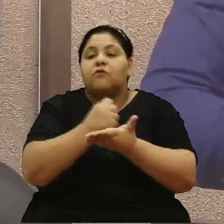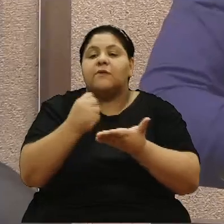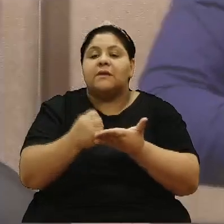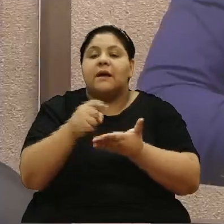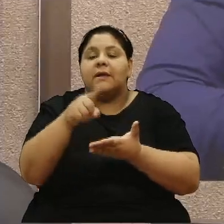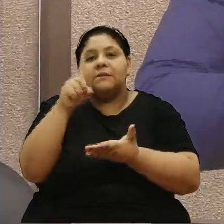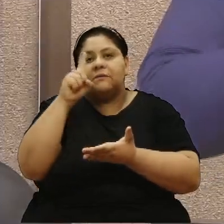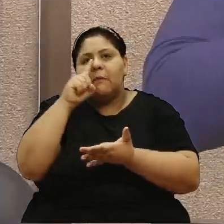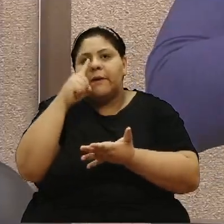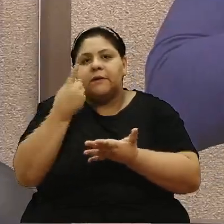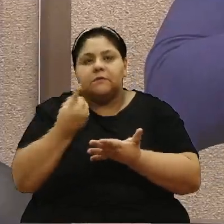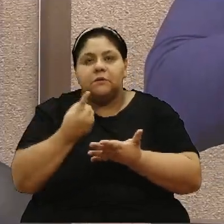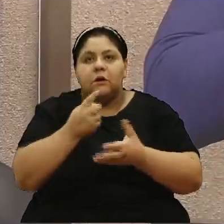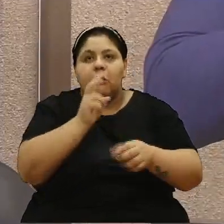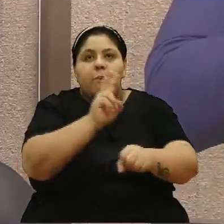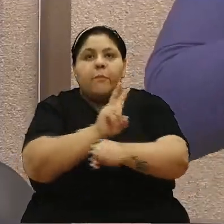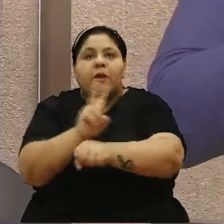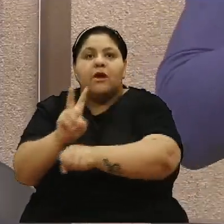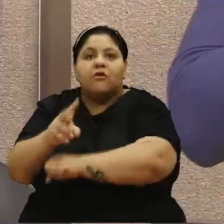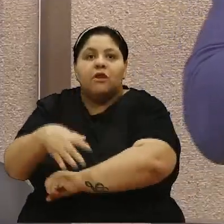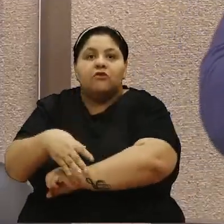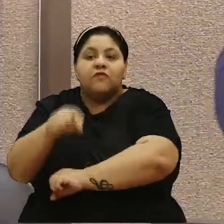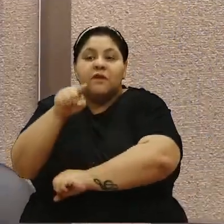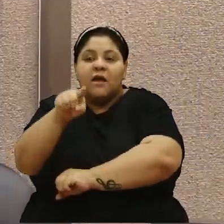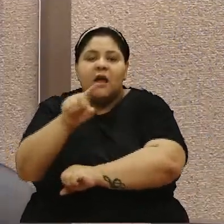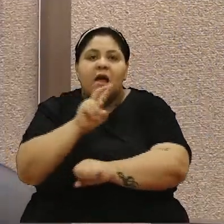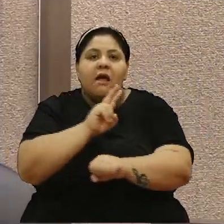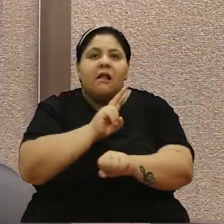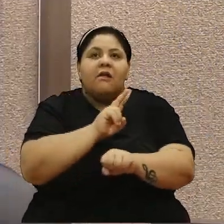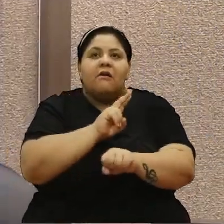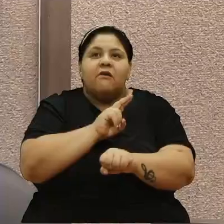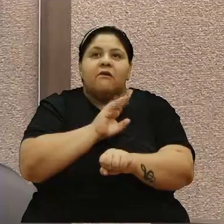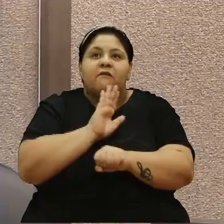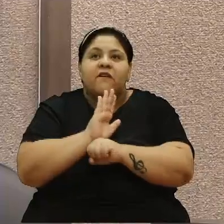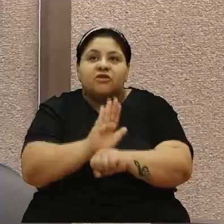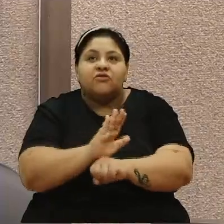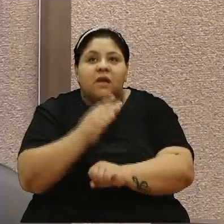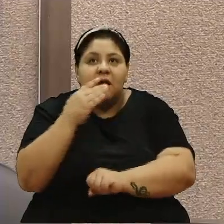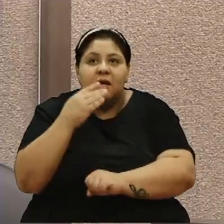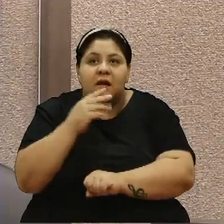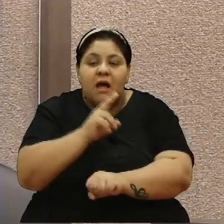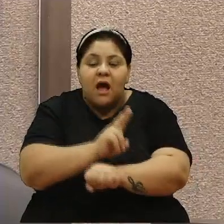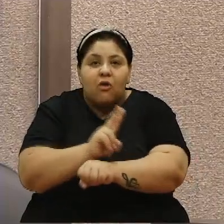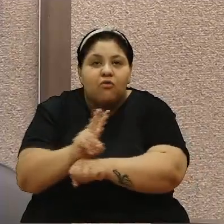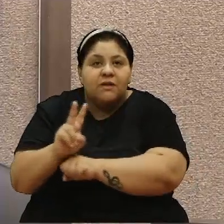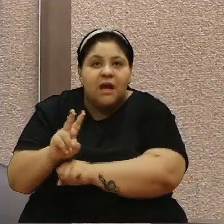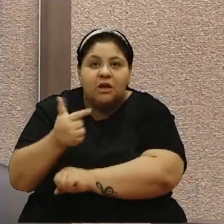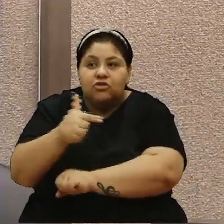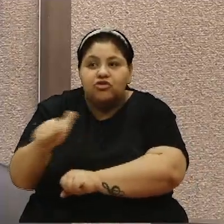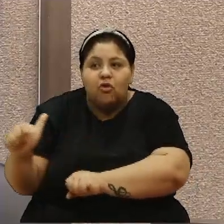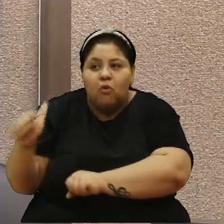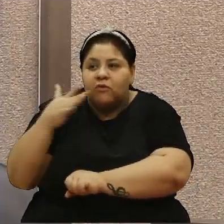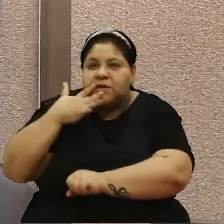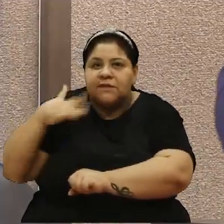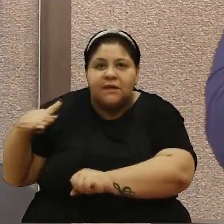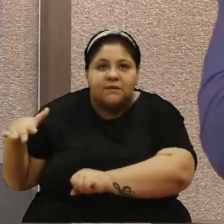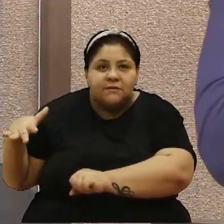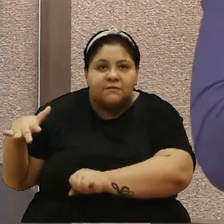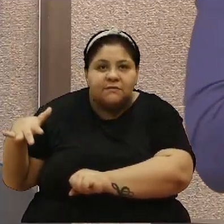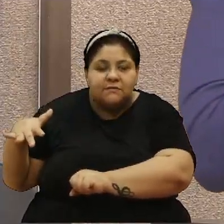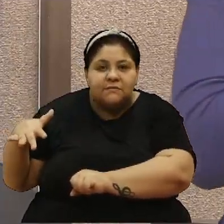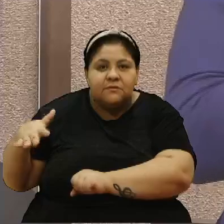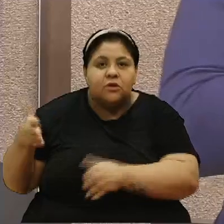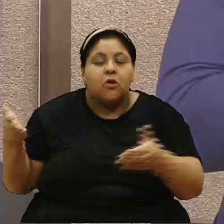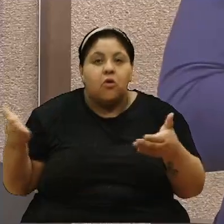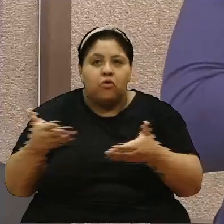mães? E ela vai nos auxiliar a cuidar também de outras crianças. Então aqui eu trago